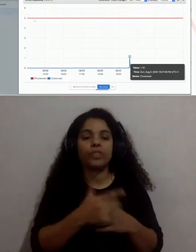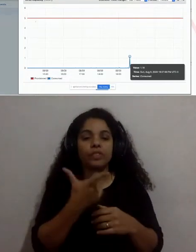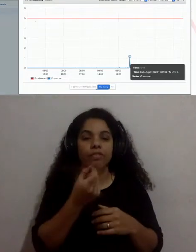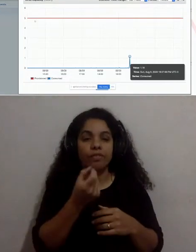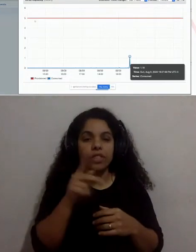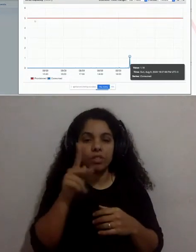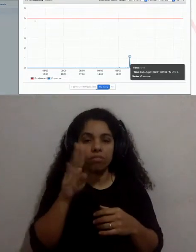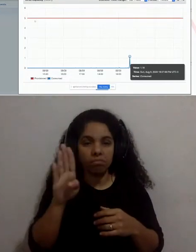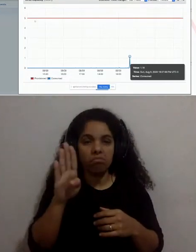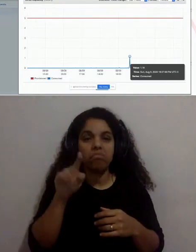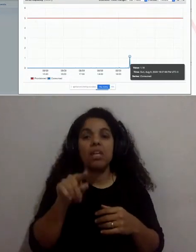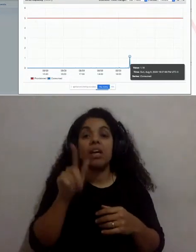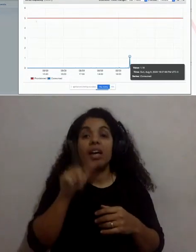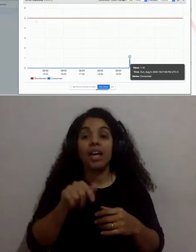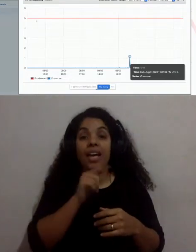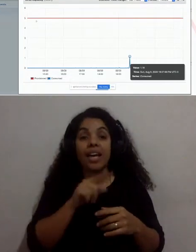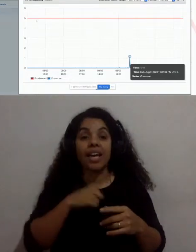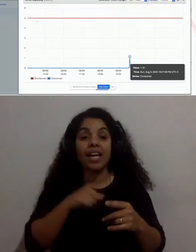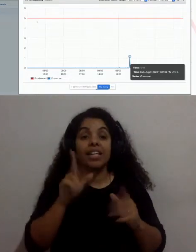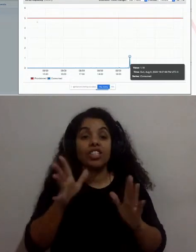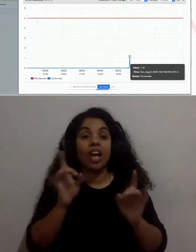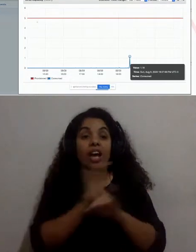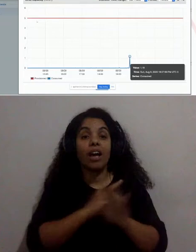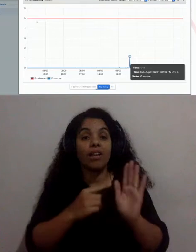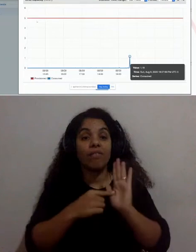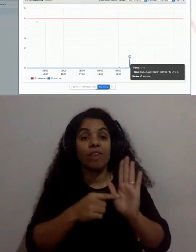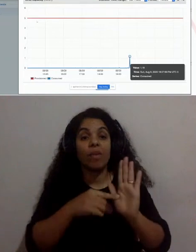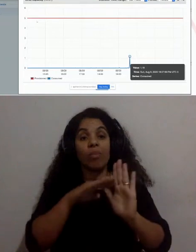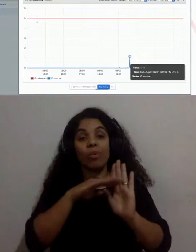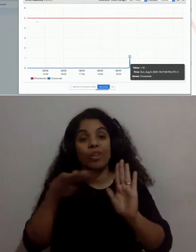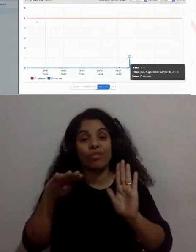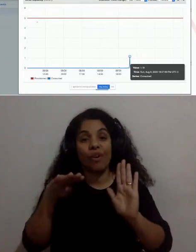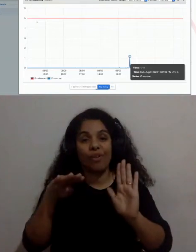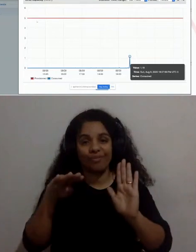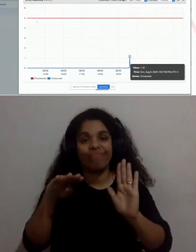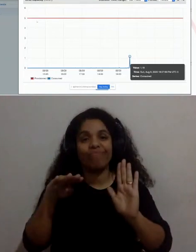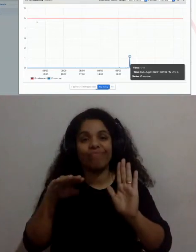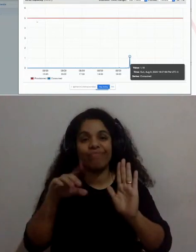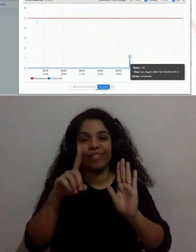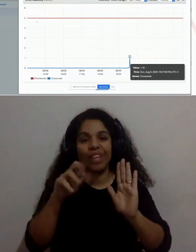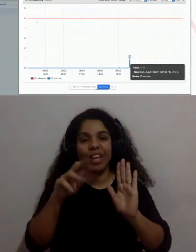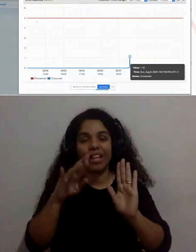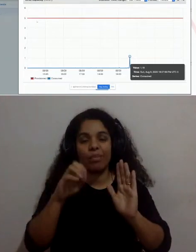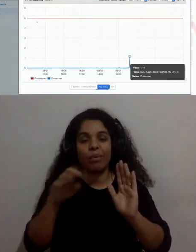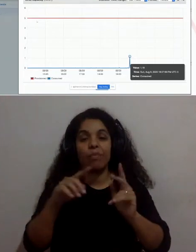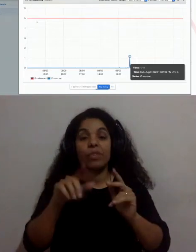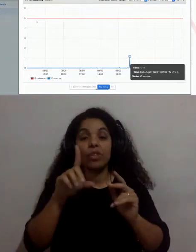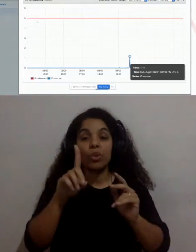KB, ele vem por default no Dynamo, mas ele pode ser